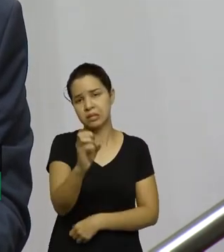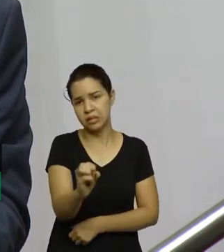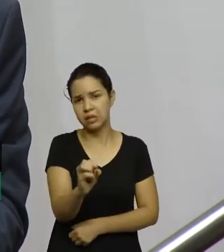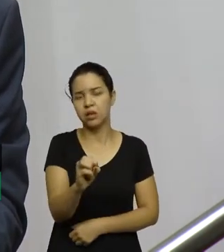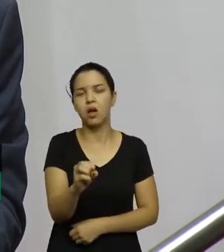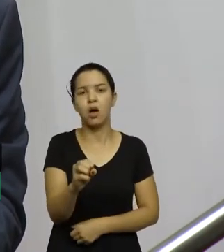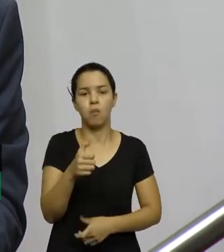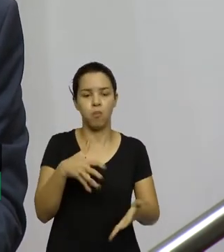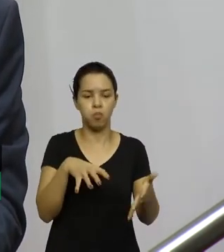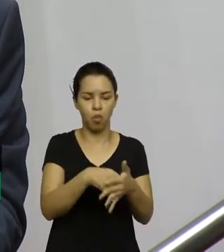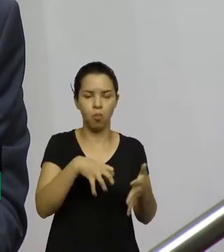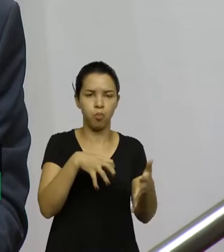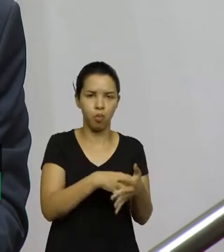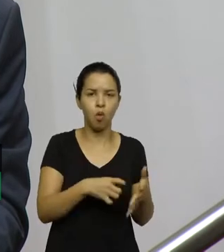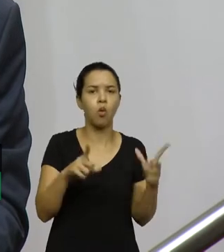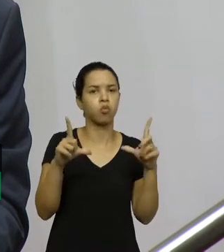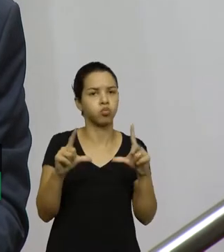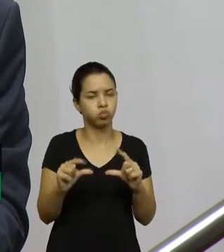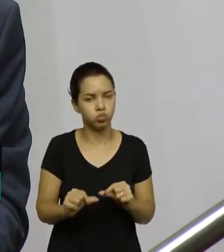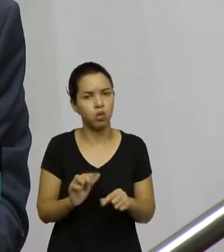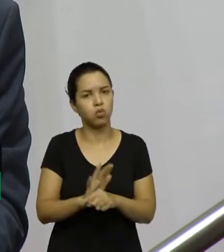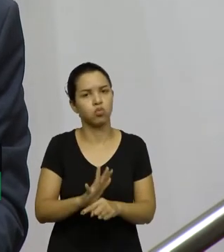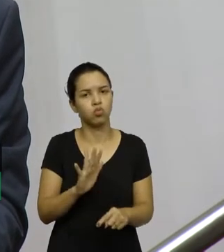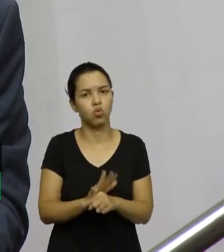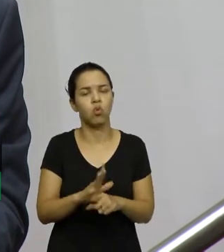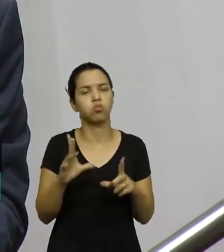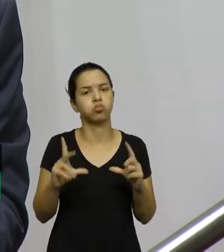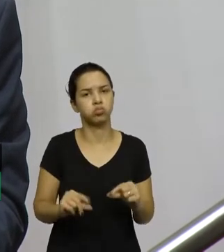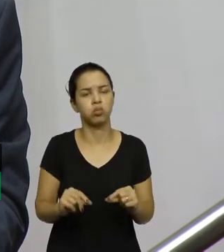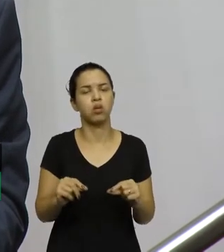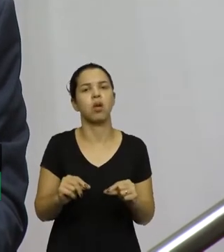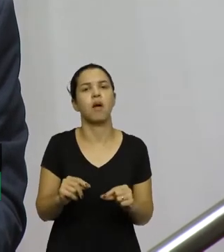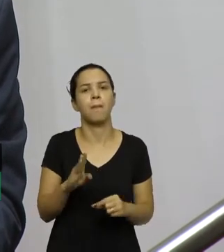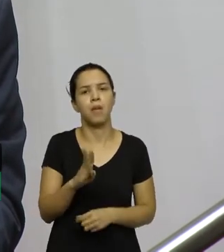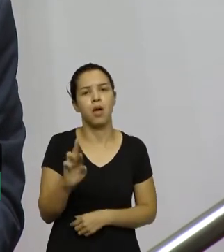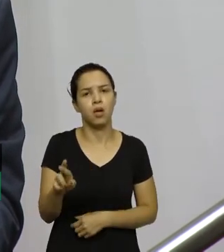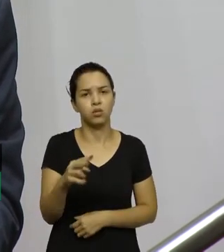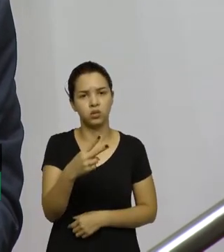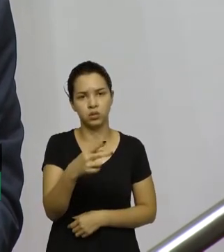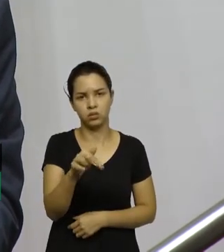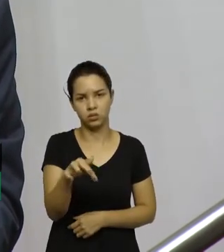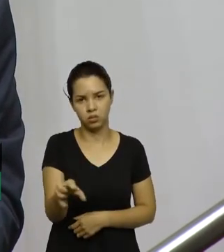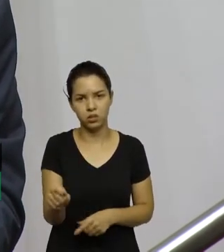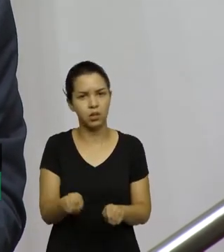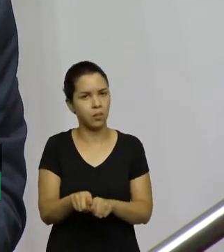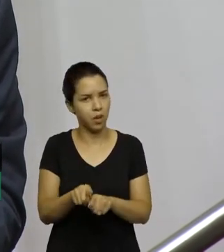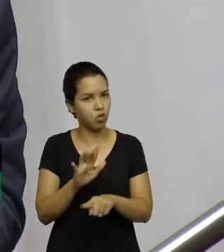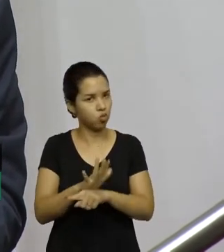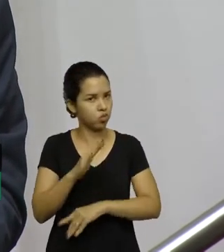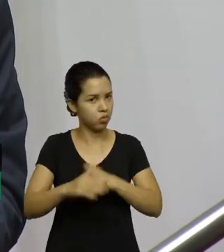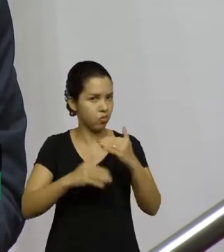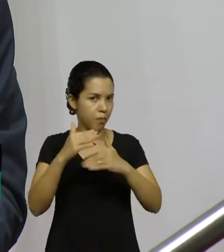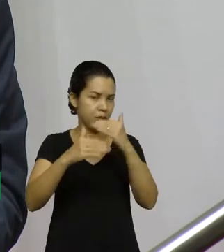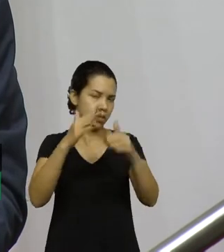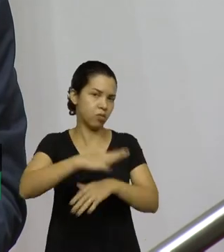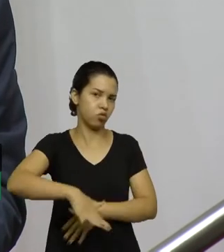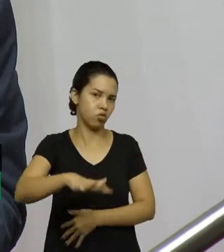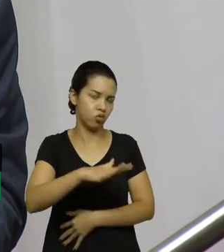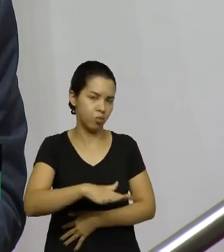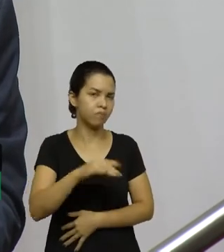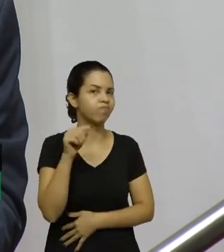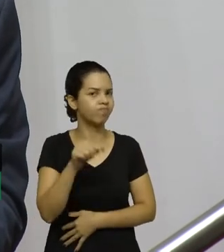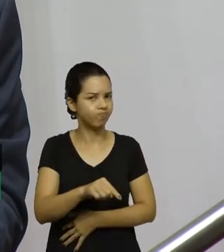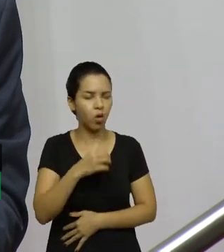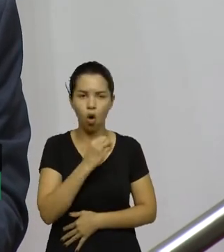vidas e ajudou a desafogar a BR-470, além de trazer um desenvolvimento na região. Esta é uma